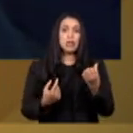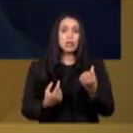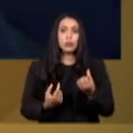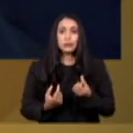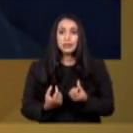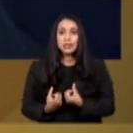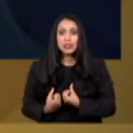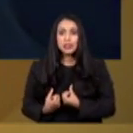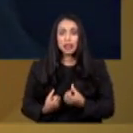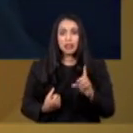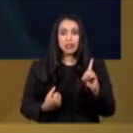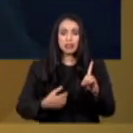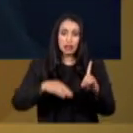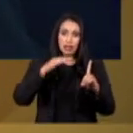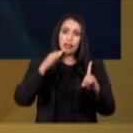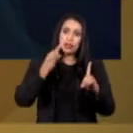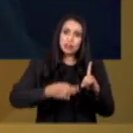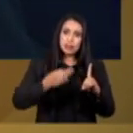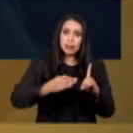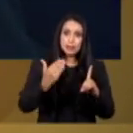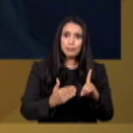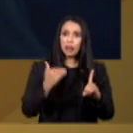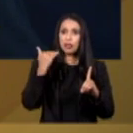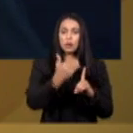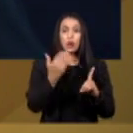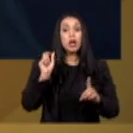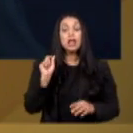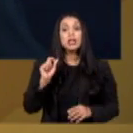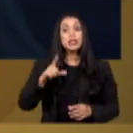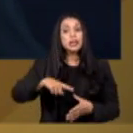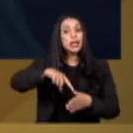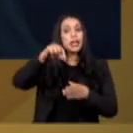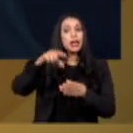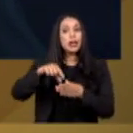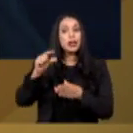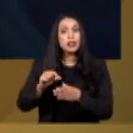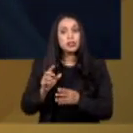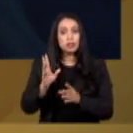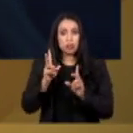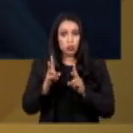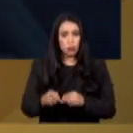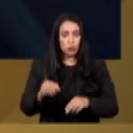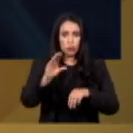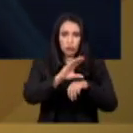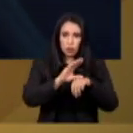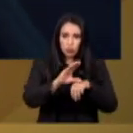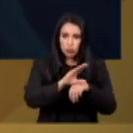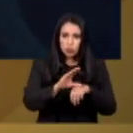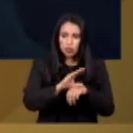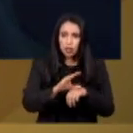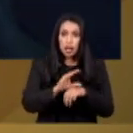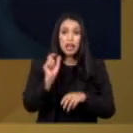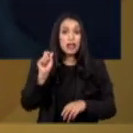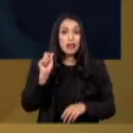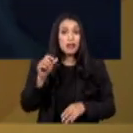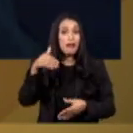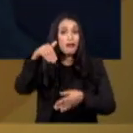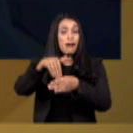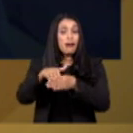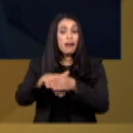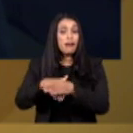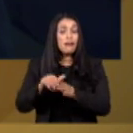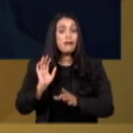a o elegi como diz a constituição os seus órgãos diretivos e